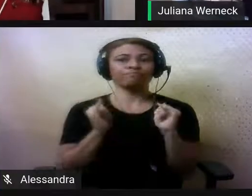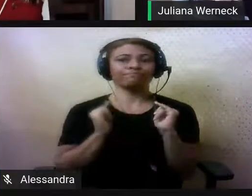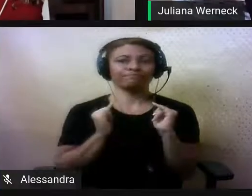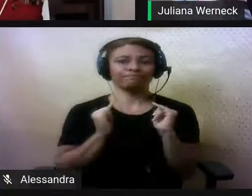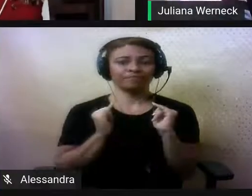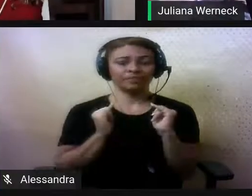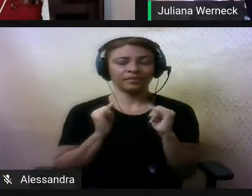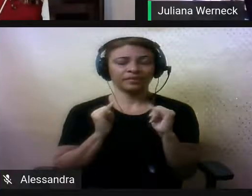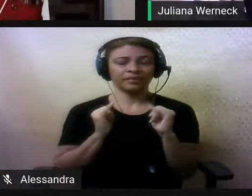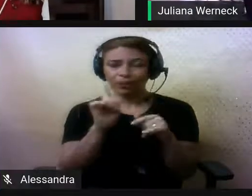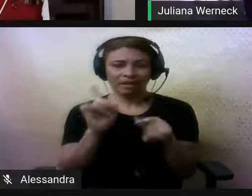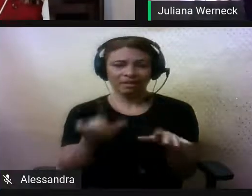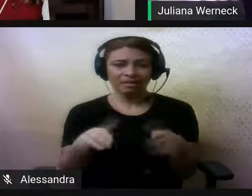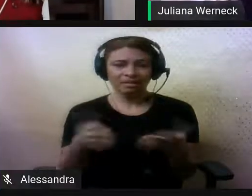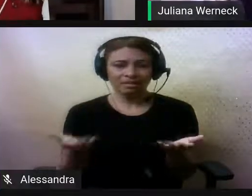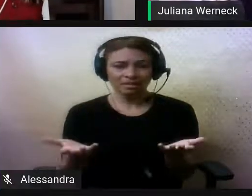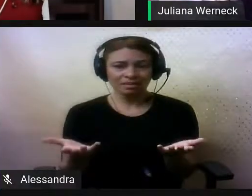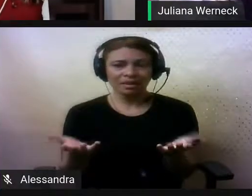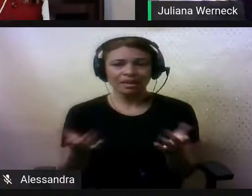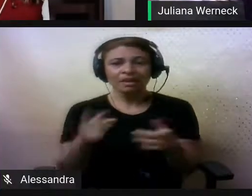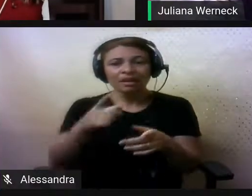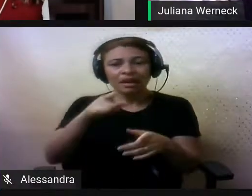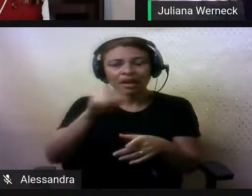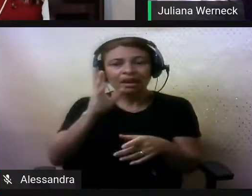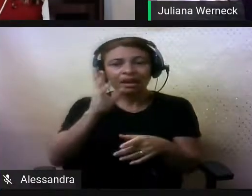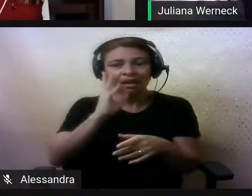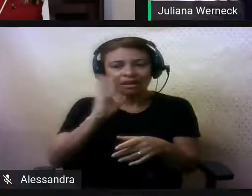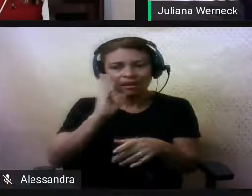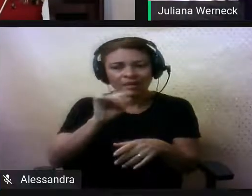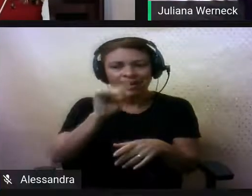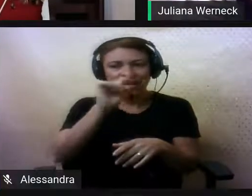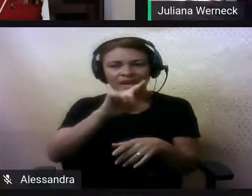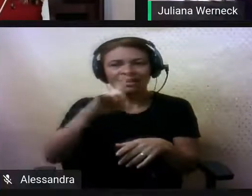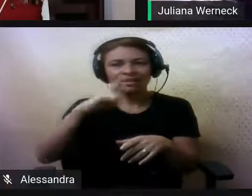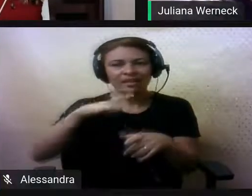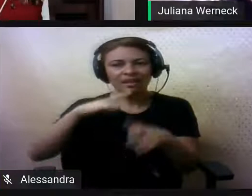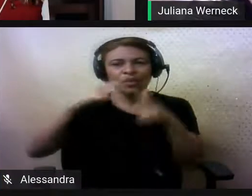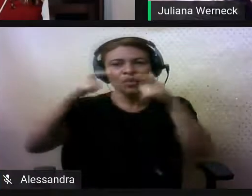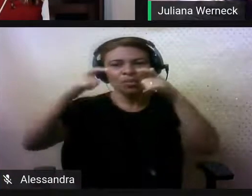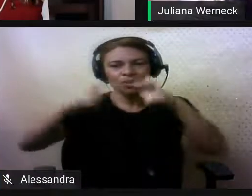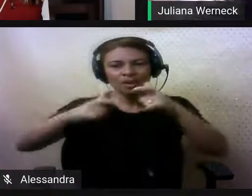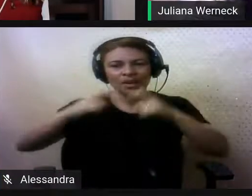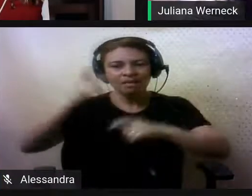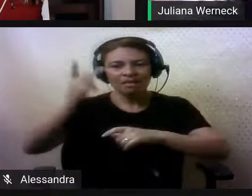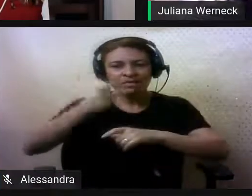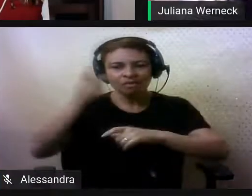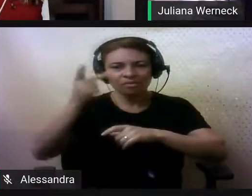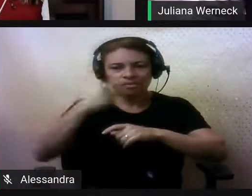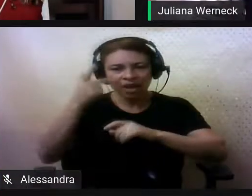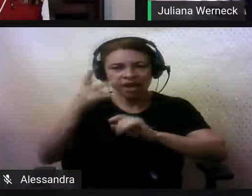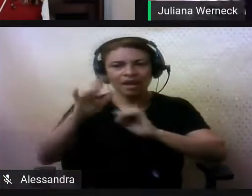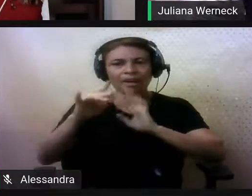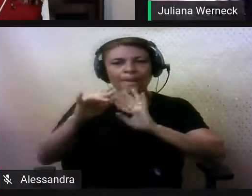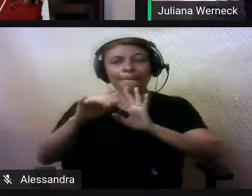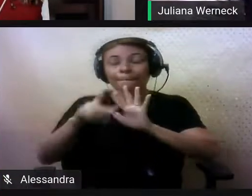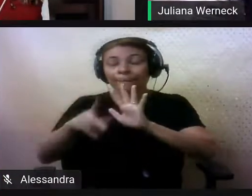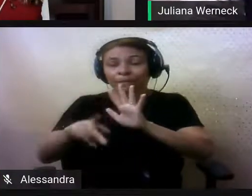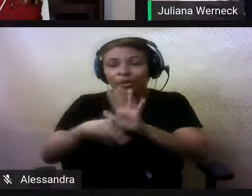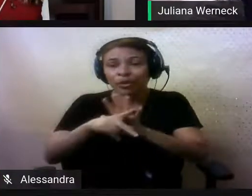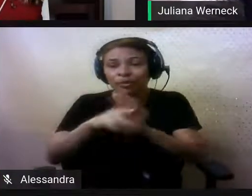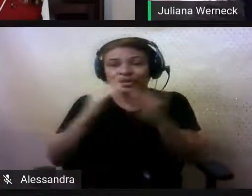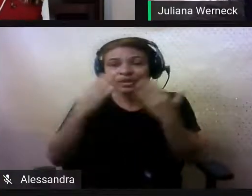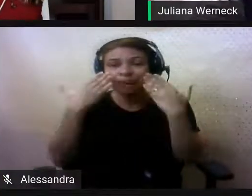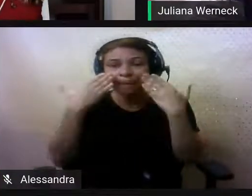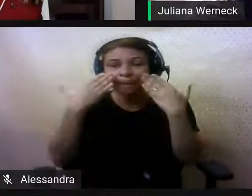assim, né? E você traz isso, e é legal que você tem esse lugar de fala, você fala com muita propriedade e nos mostra